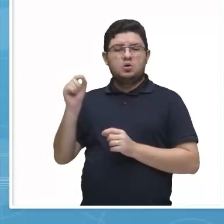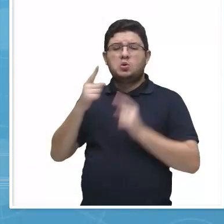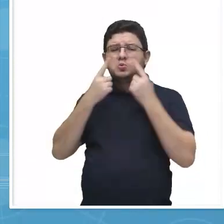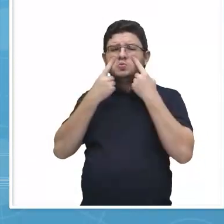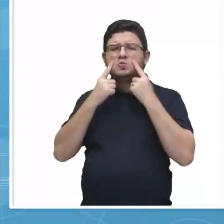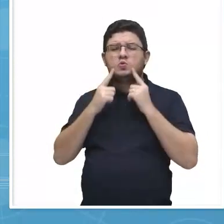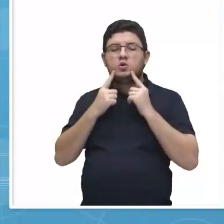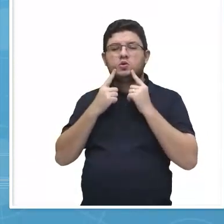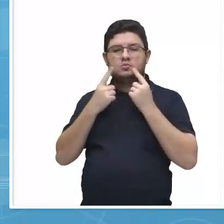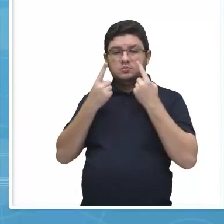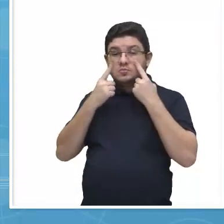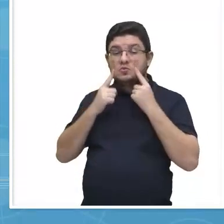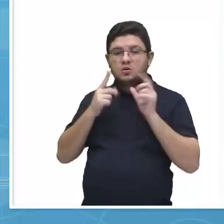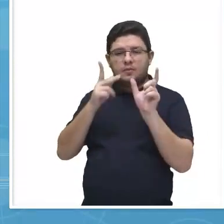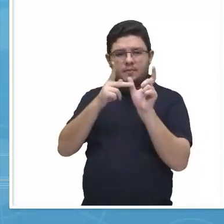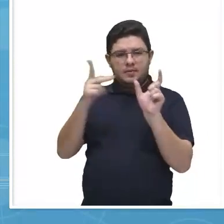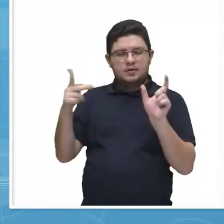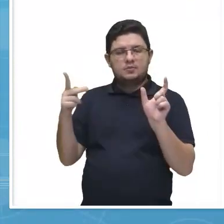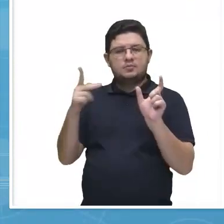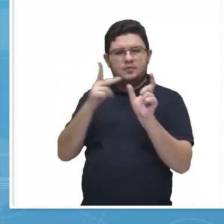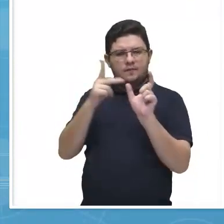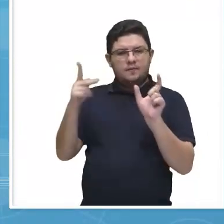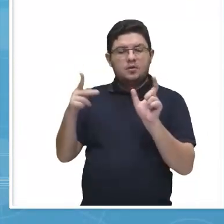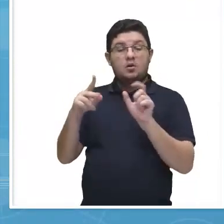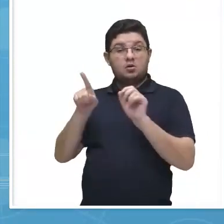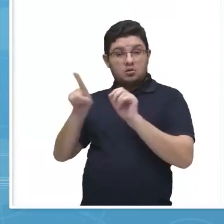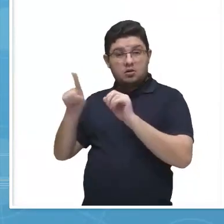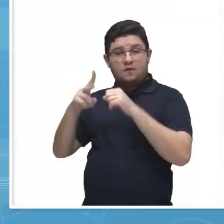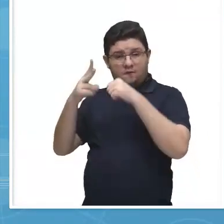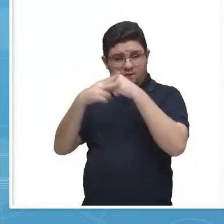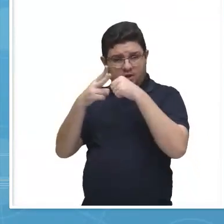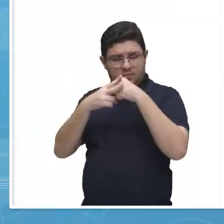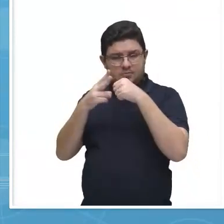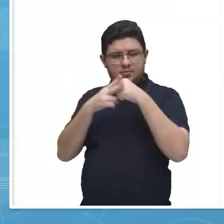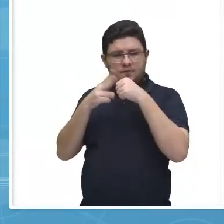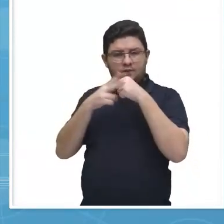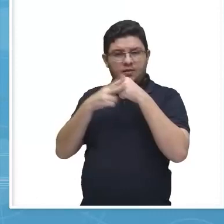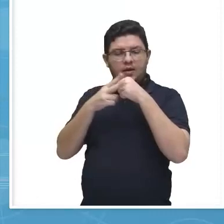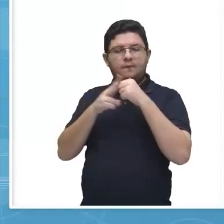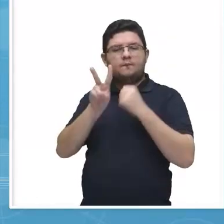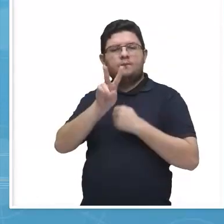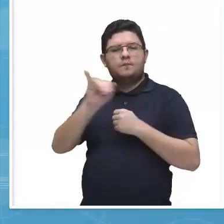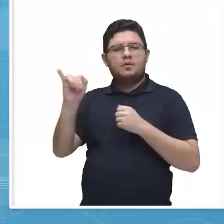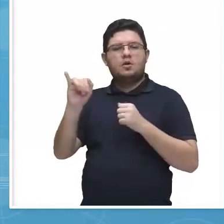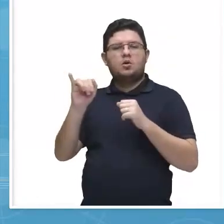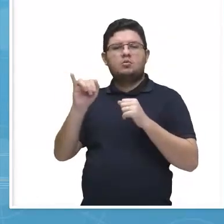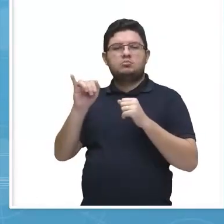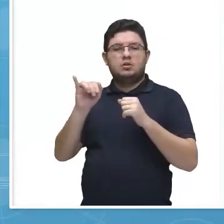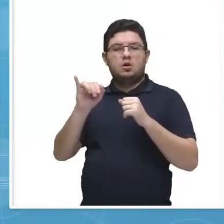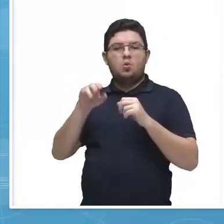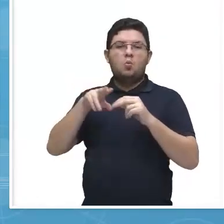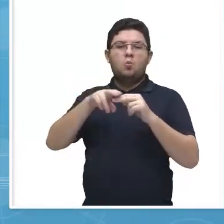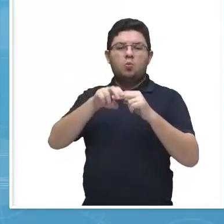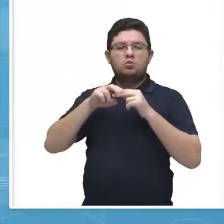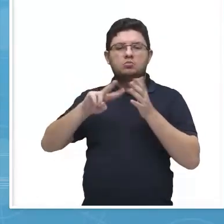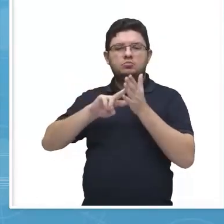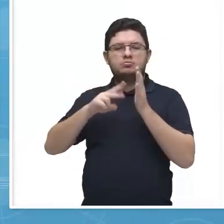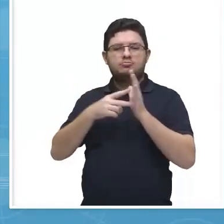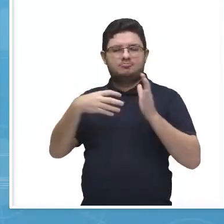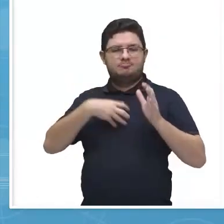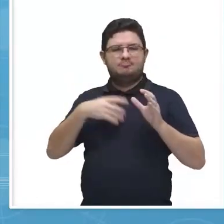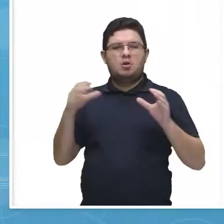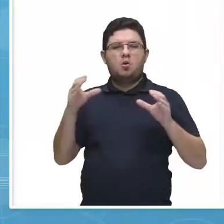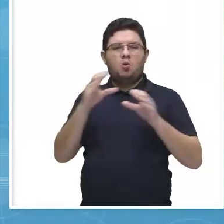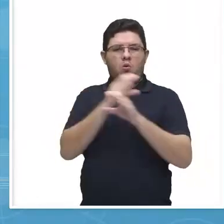é um verbo intransitivo. Por quê, professora? Porque tem sentido completo. Ele sozinho forma o predicado. Eu poderia ter dito: